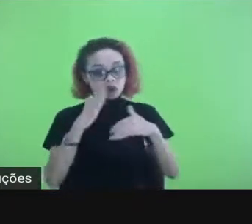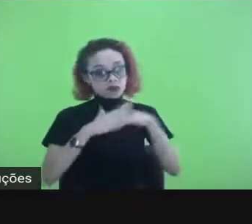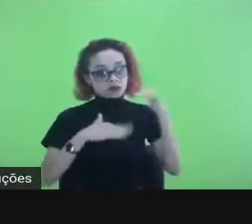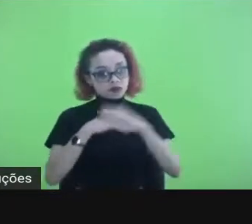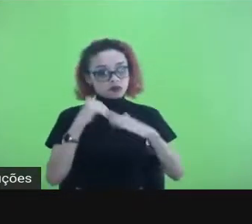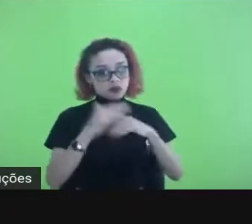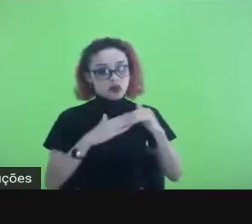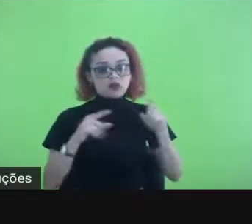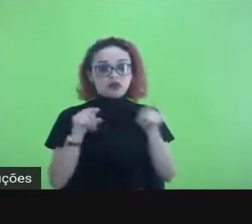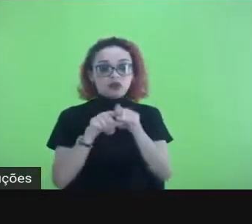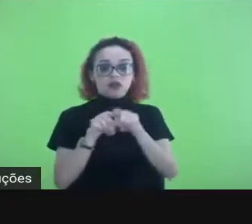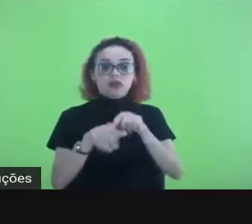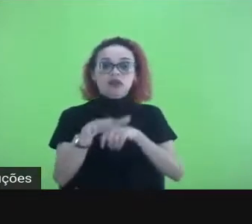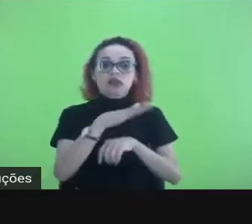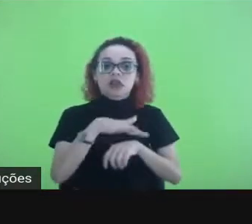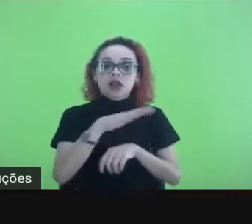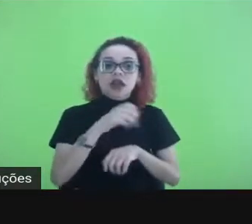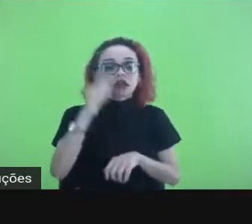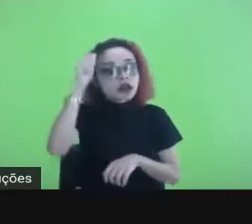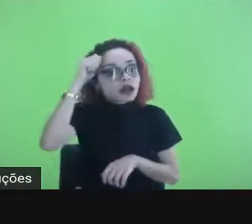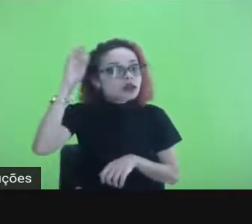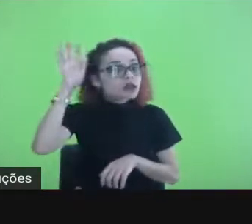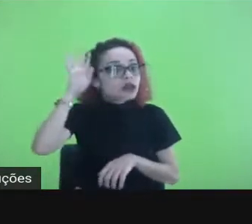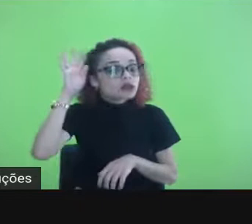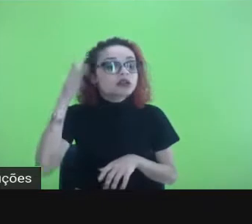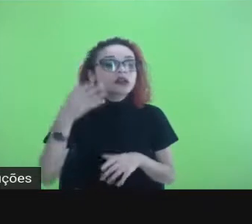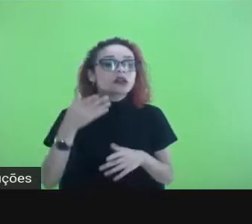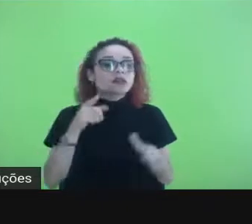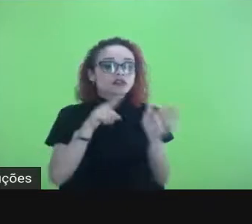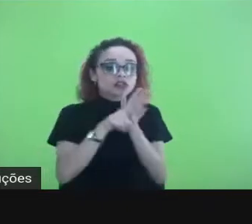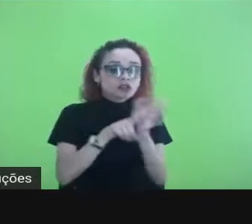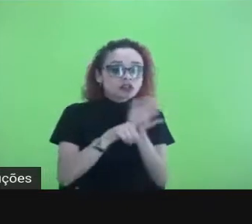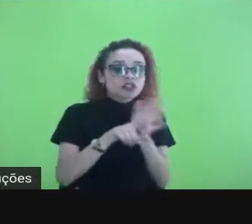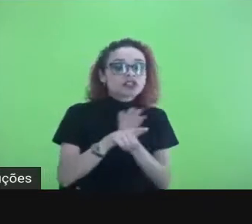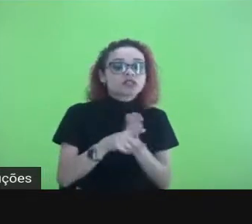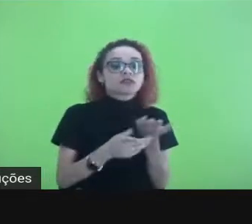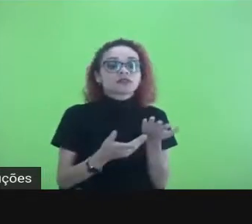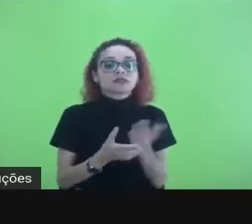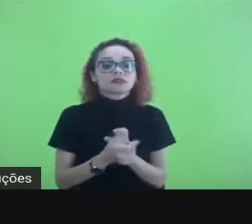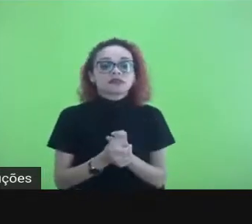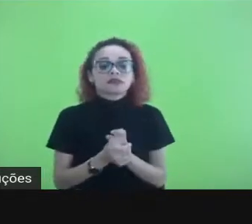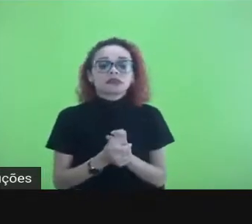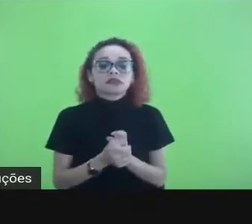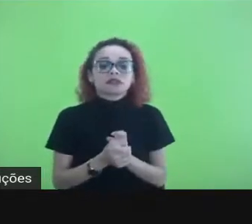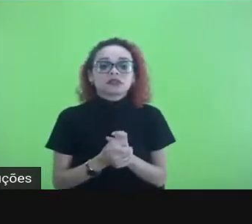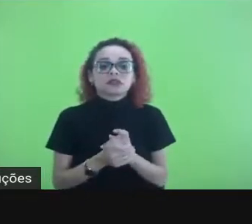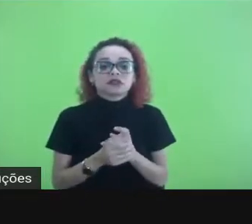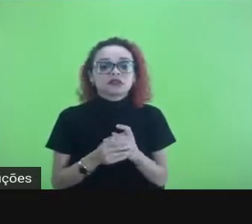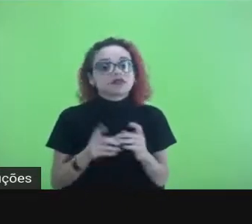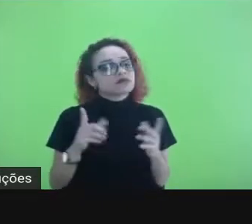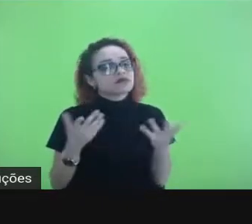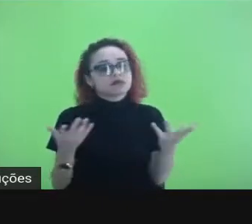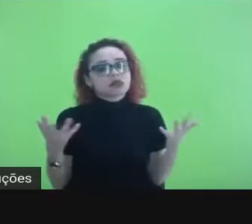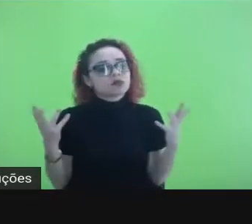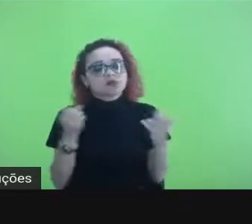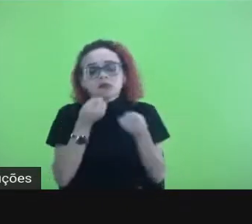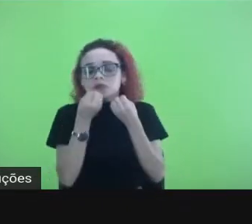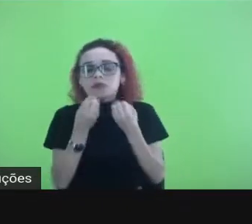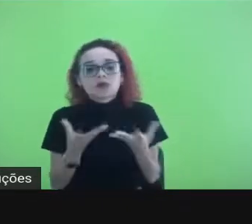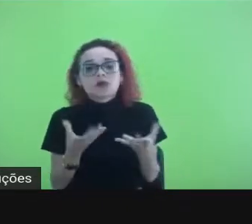área acadêmica, né, na área de pesquisa acadêmica. E aí foi muito, muito bom,